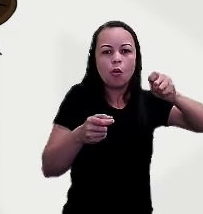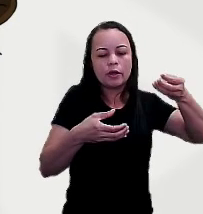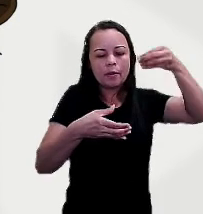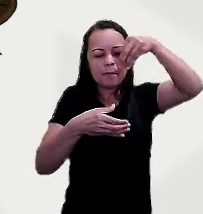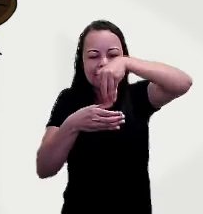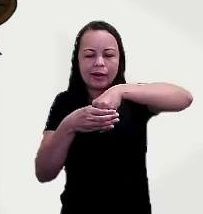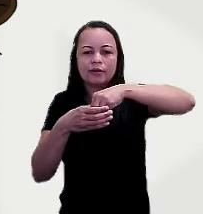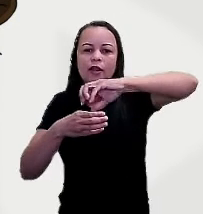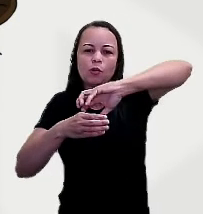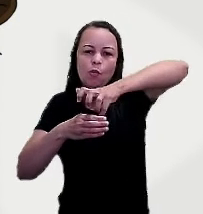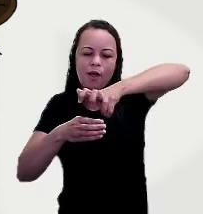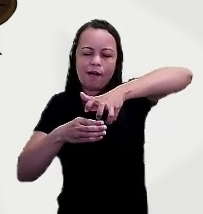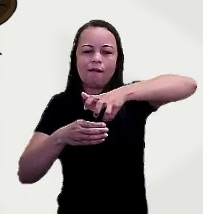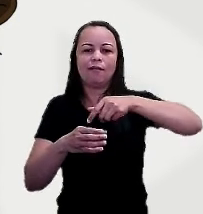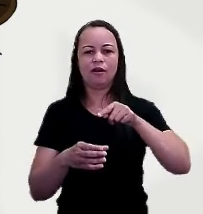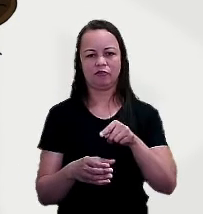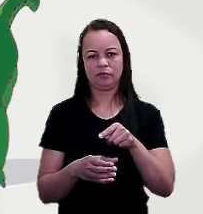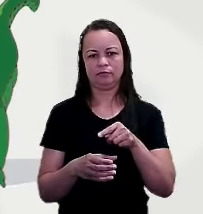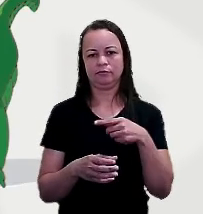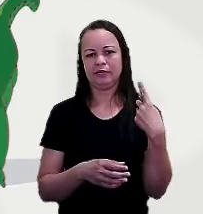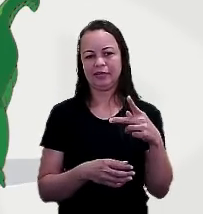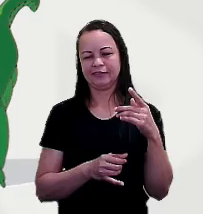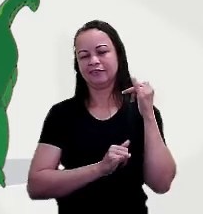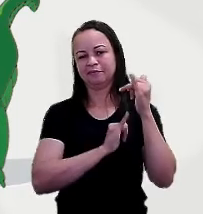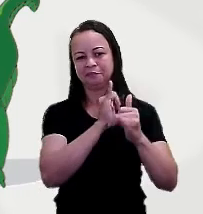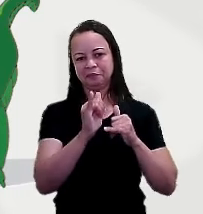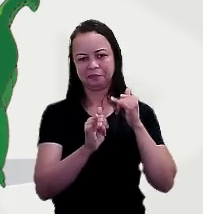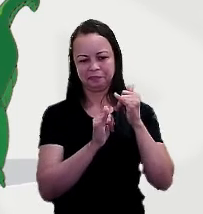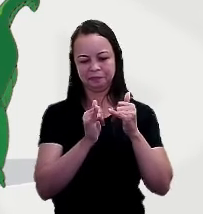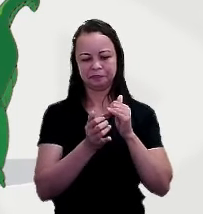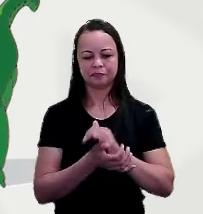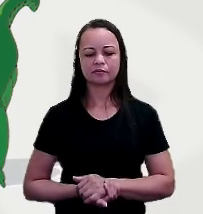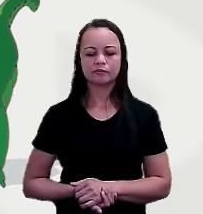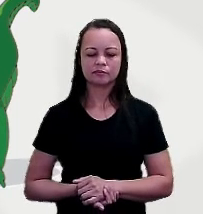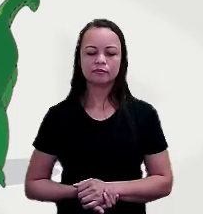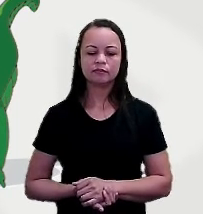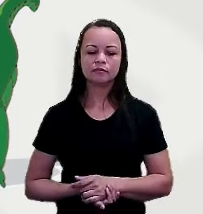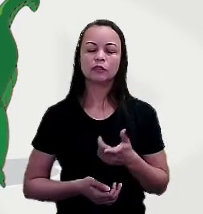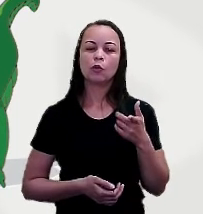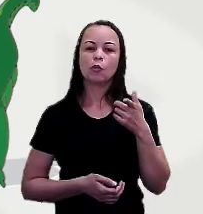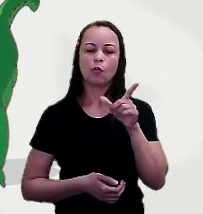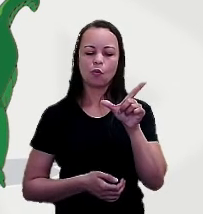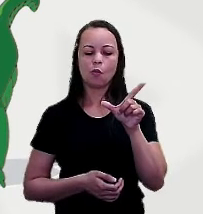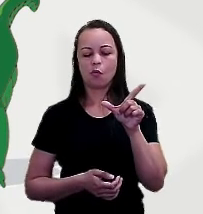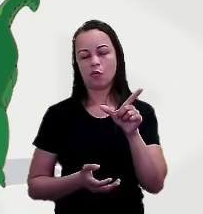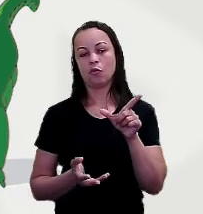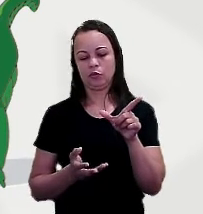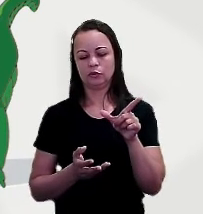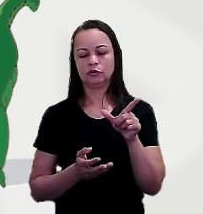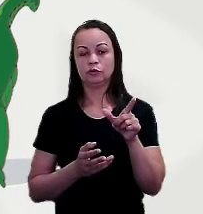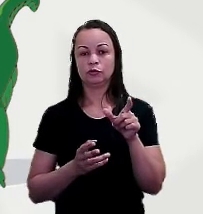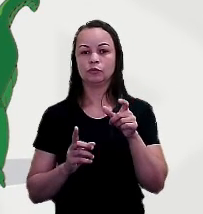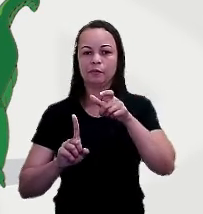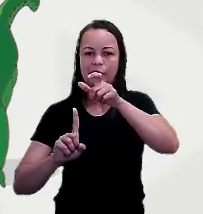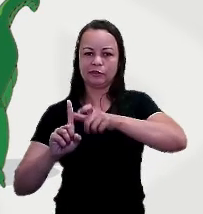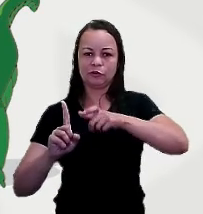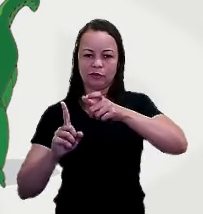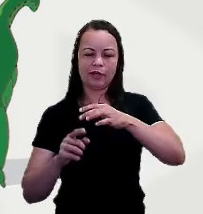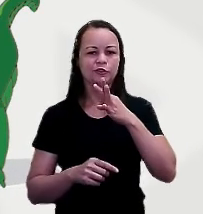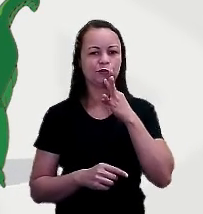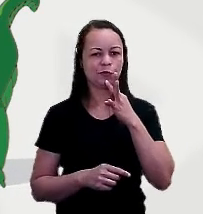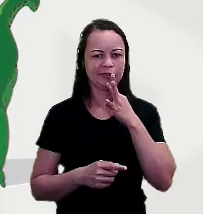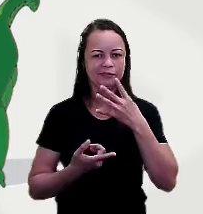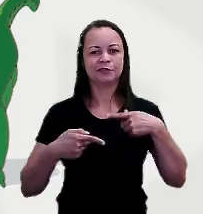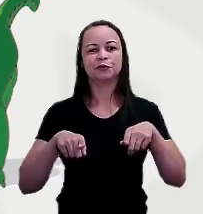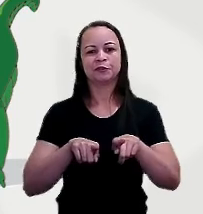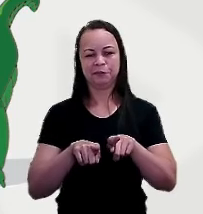a lenda do saci. Temos aqui, ó, outro personagem muito conhecido também no sítio